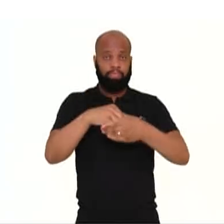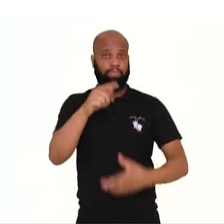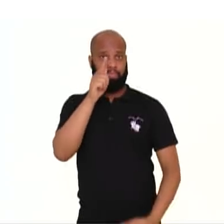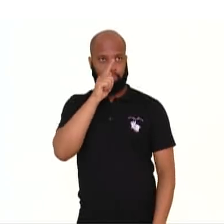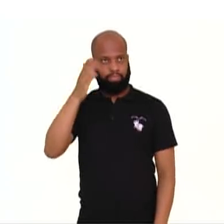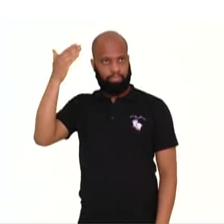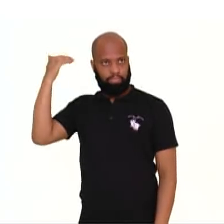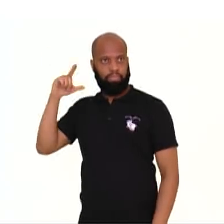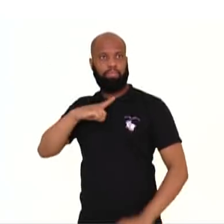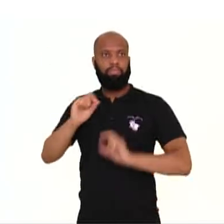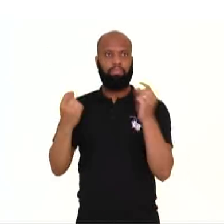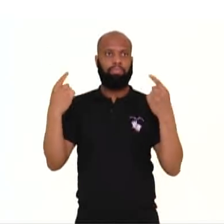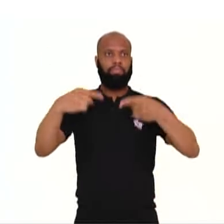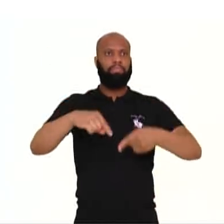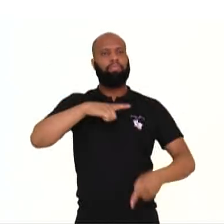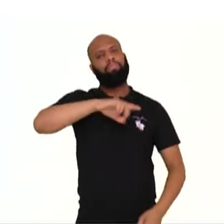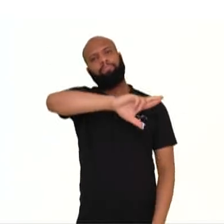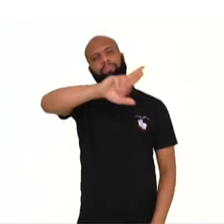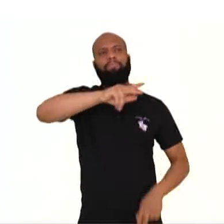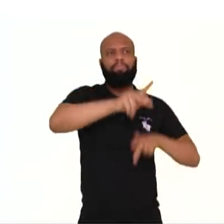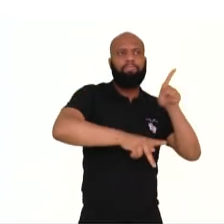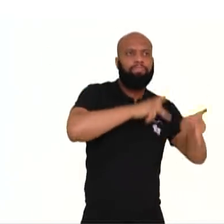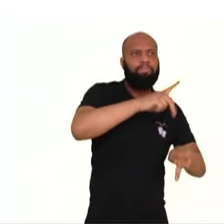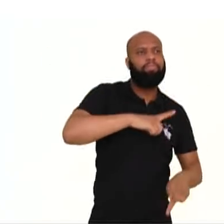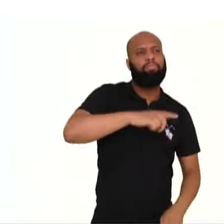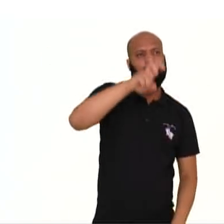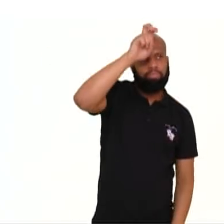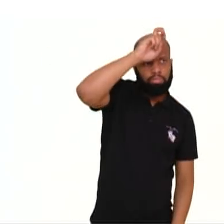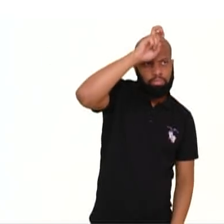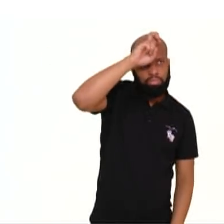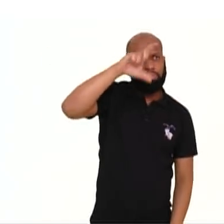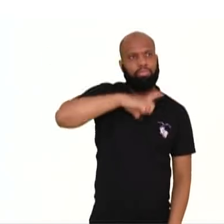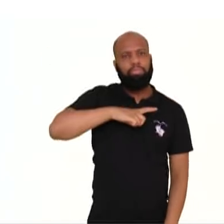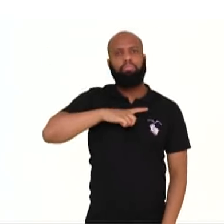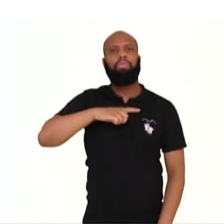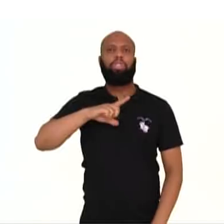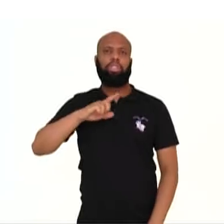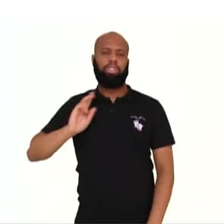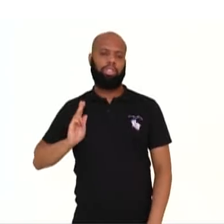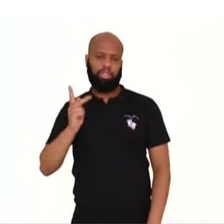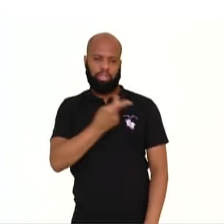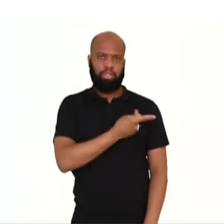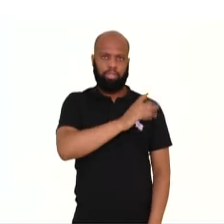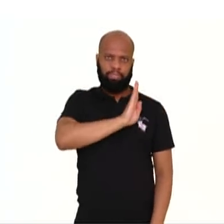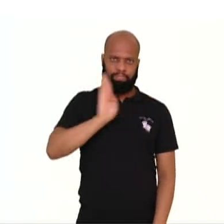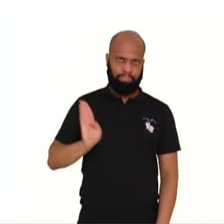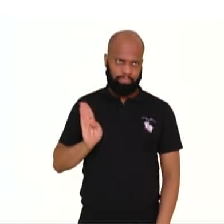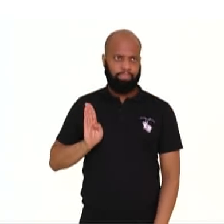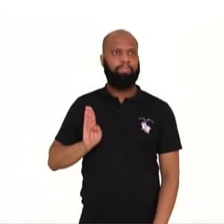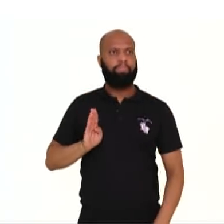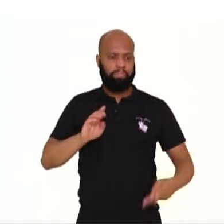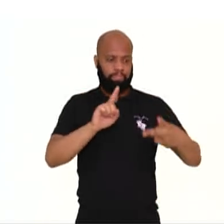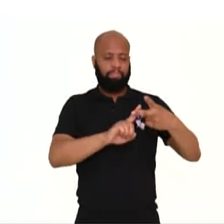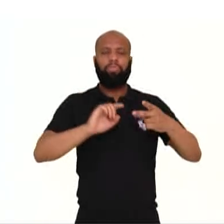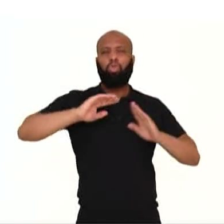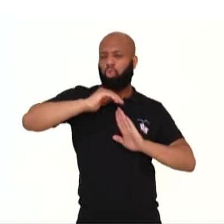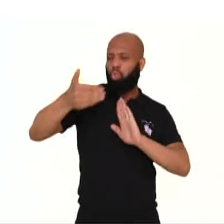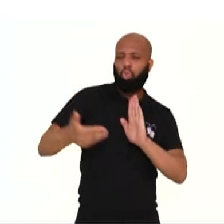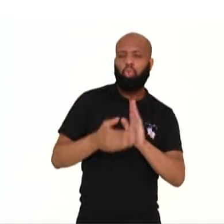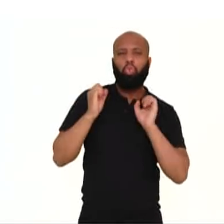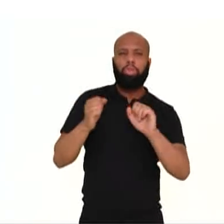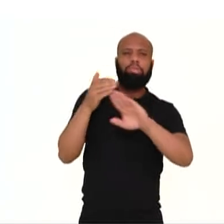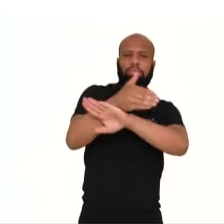Grécia Antiga, competiam diversos povos, como egípcios, persas e hebreus. B. Todos participavam dos